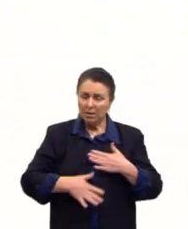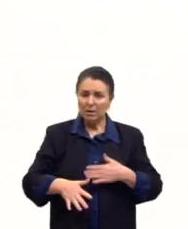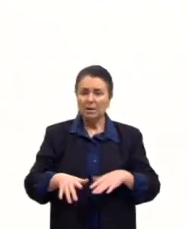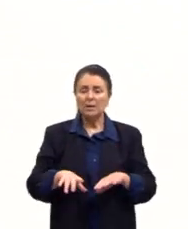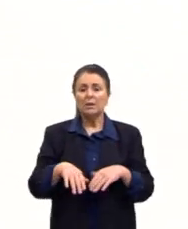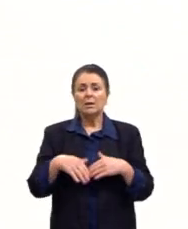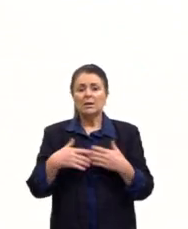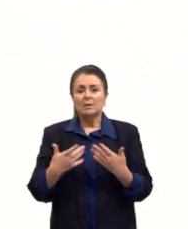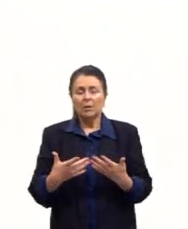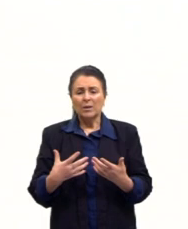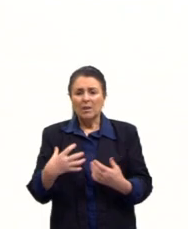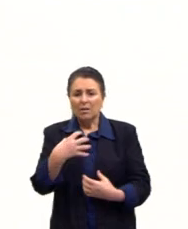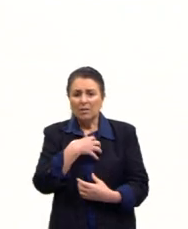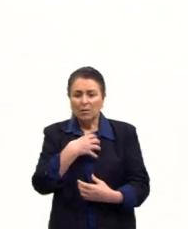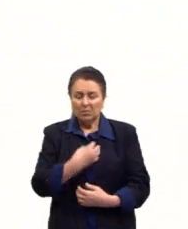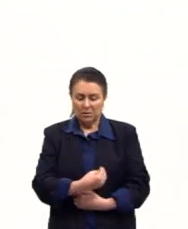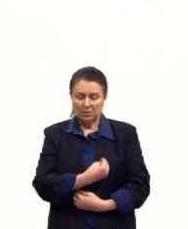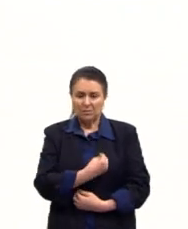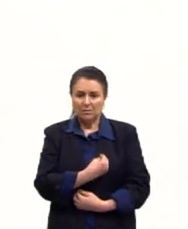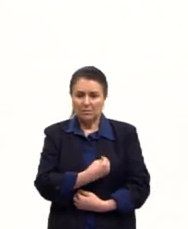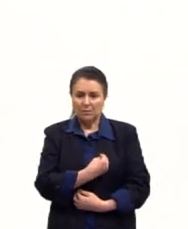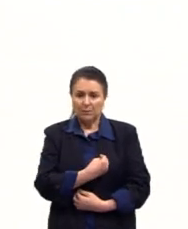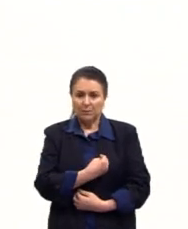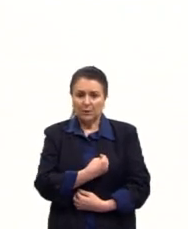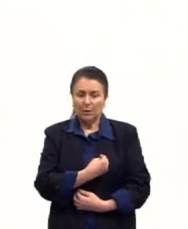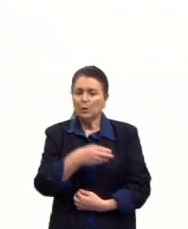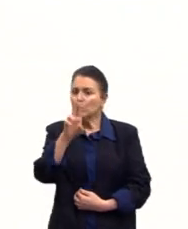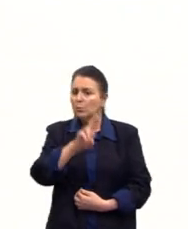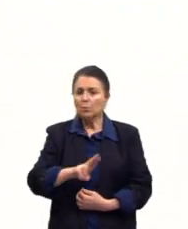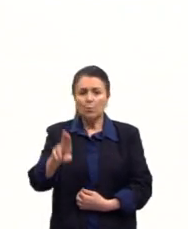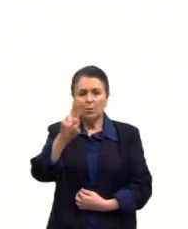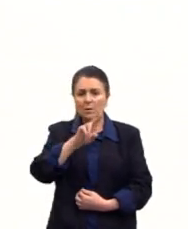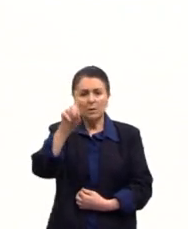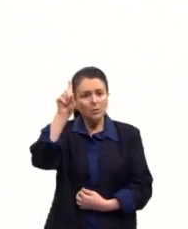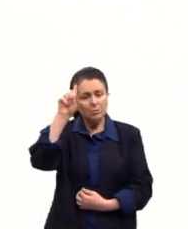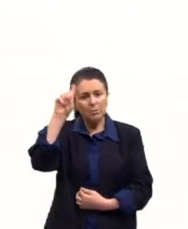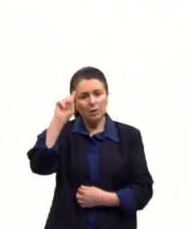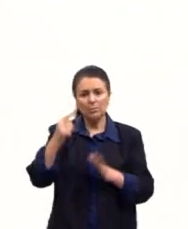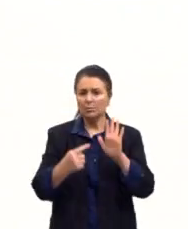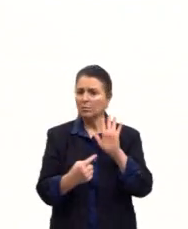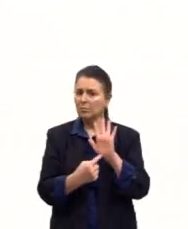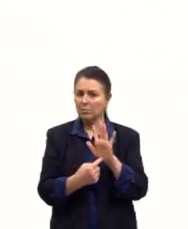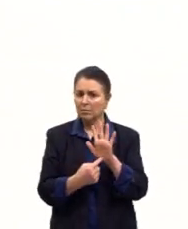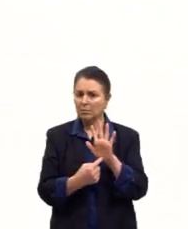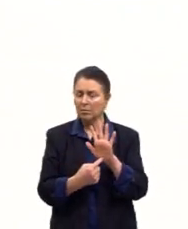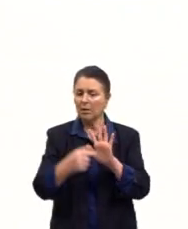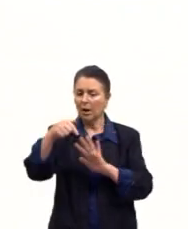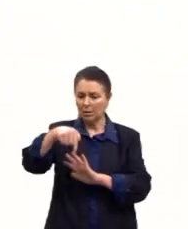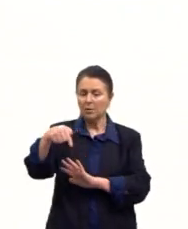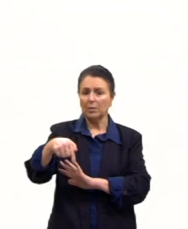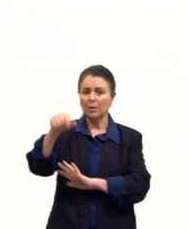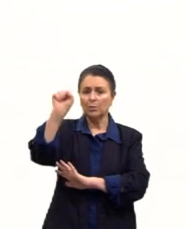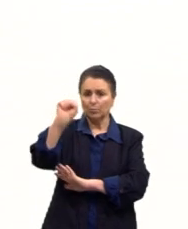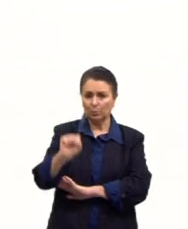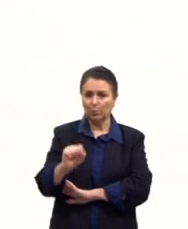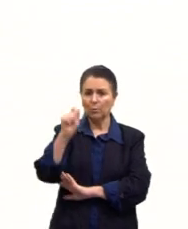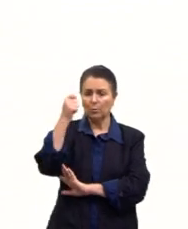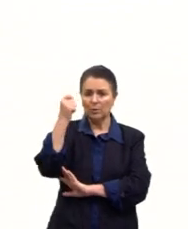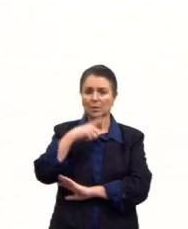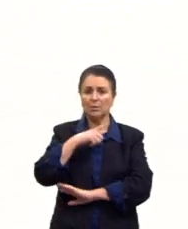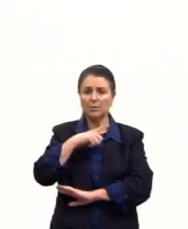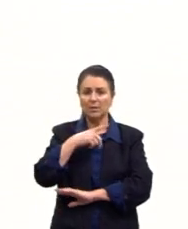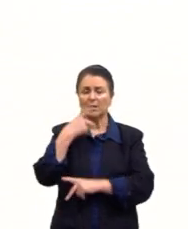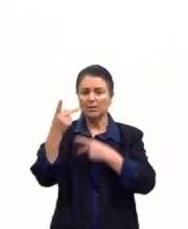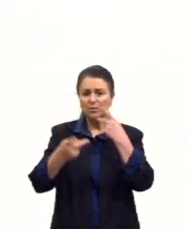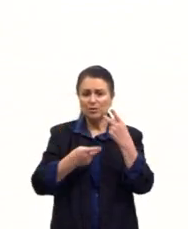essa essa forma de viver né para o teu dialeto para nós aqui por exemplo a gente tem muito a forma cantada